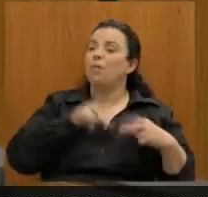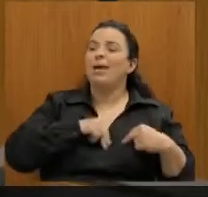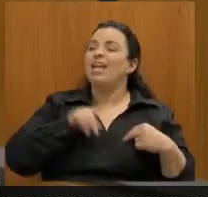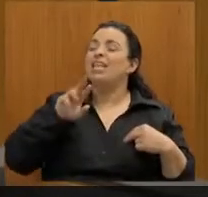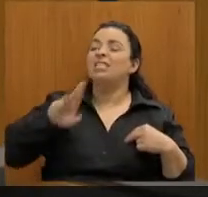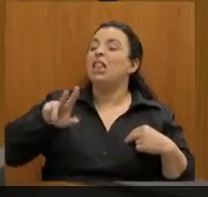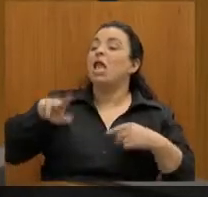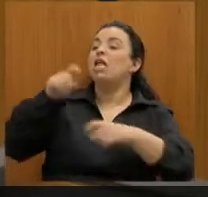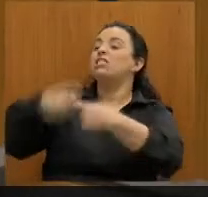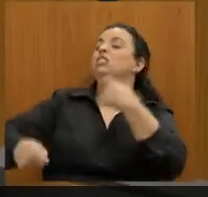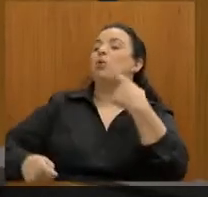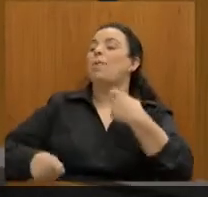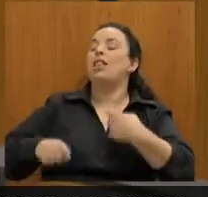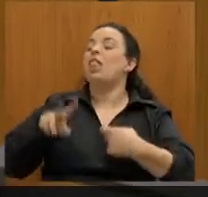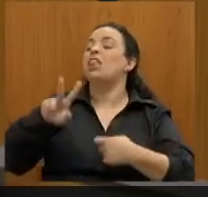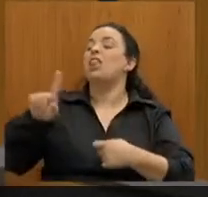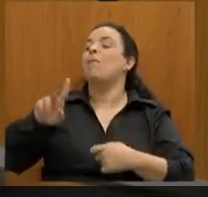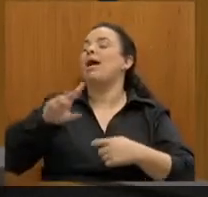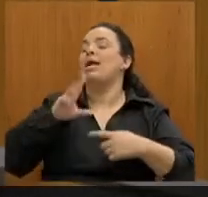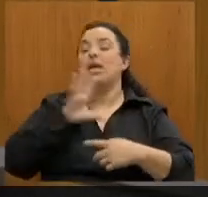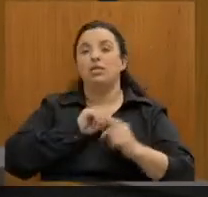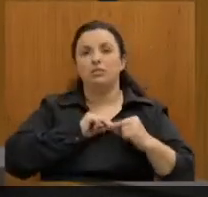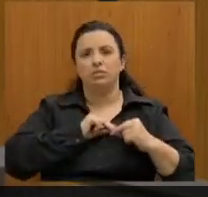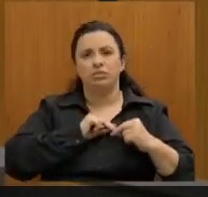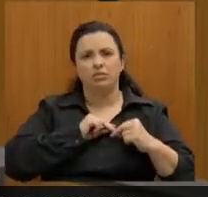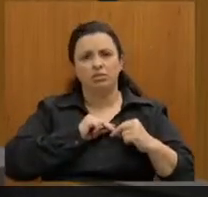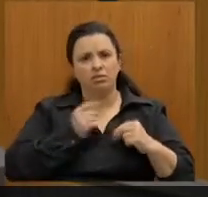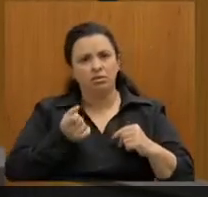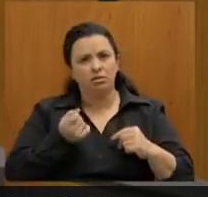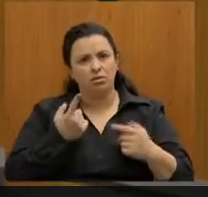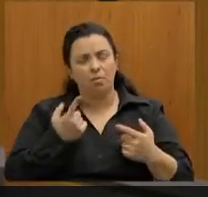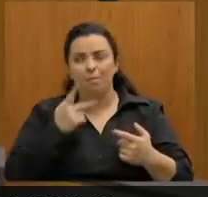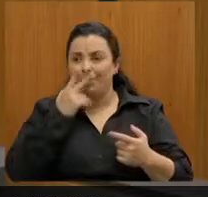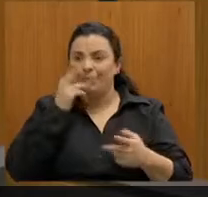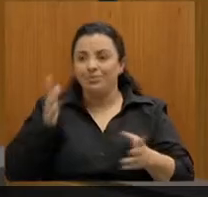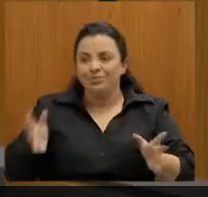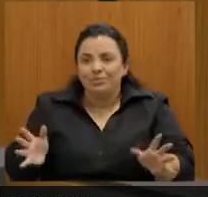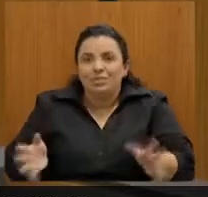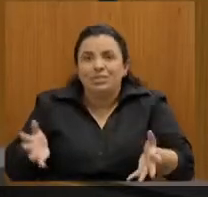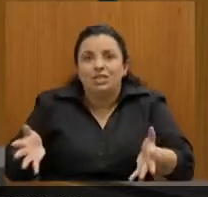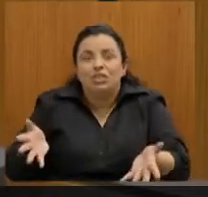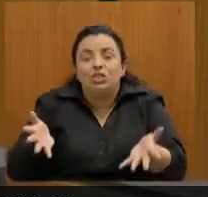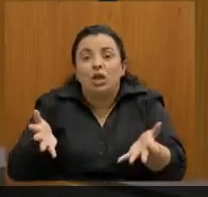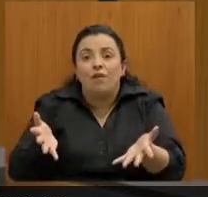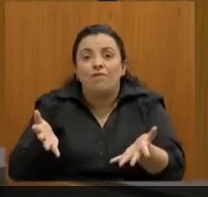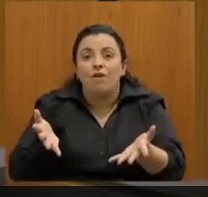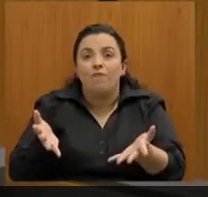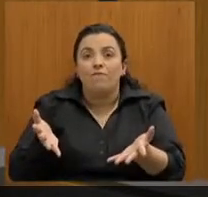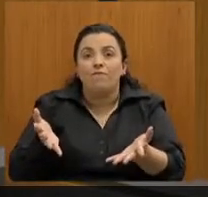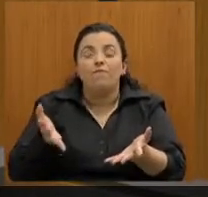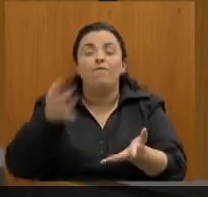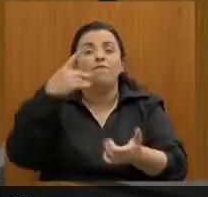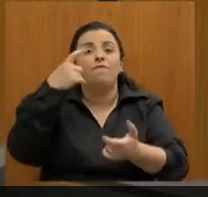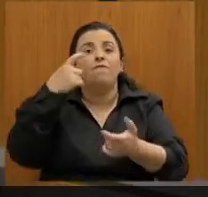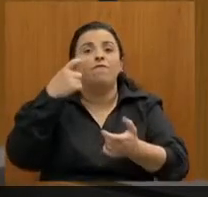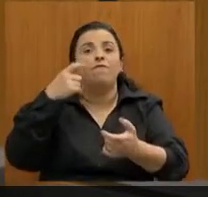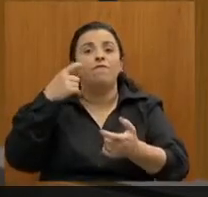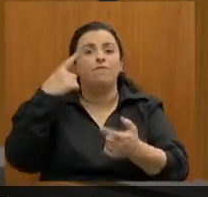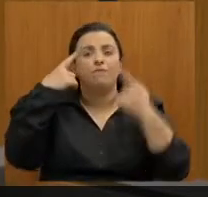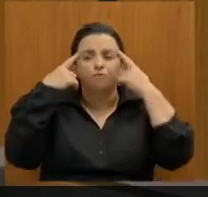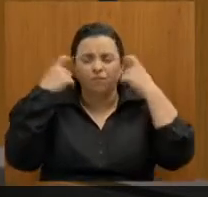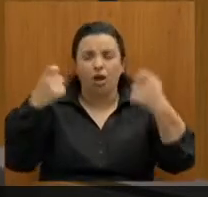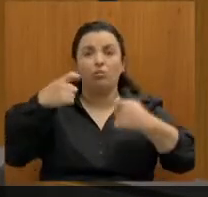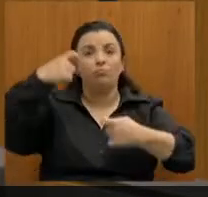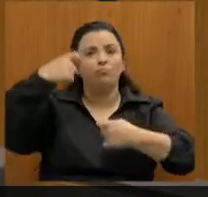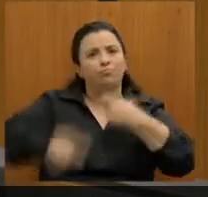aí um incentivo a violência à violência sexual é quando